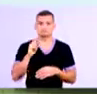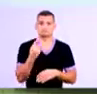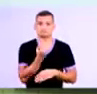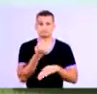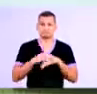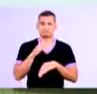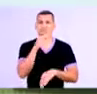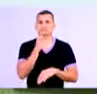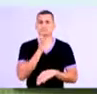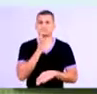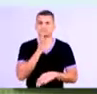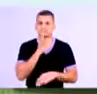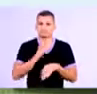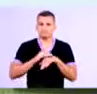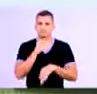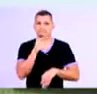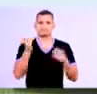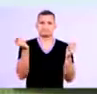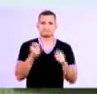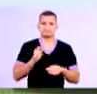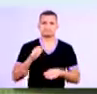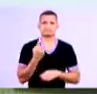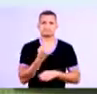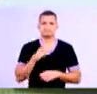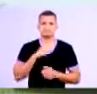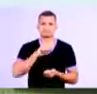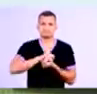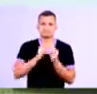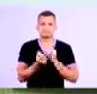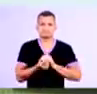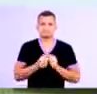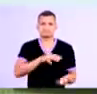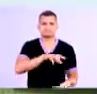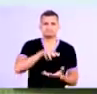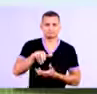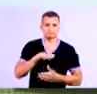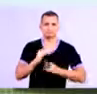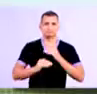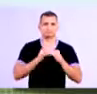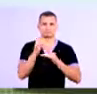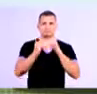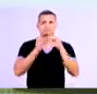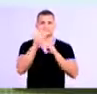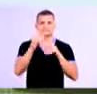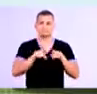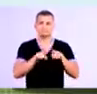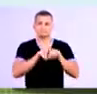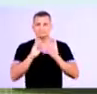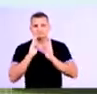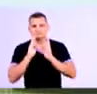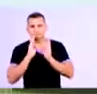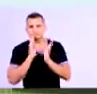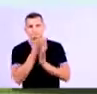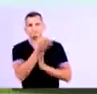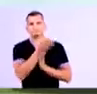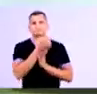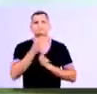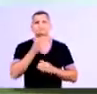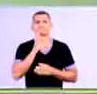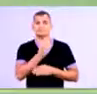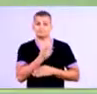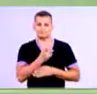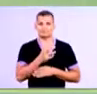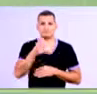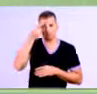de se adaptar ao mundo moderno e também de direcionar resultados. A cognição no